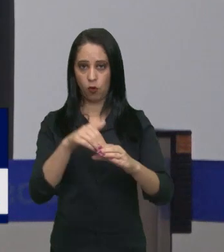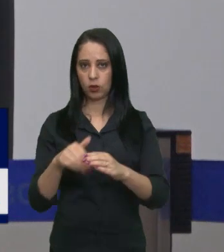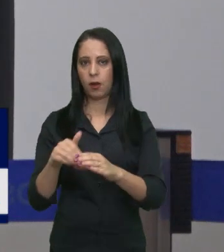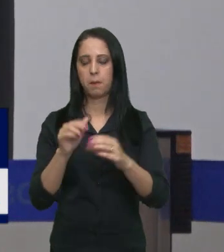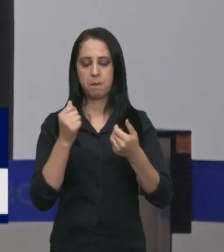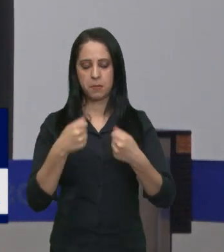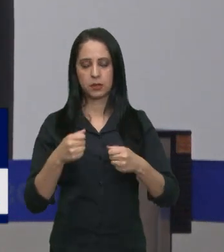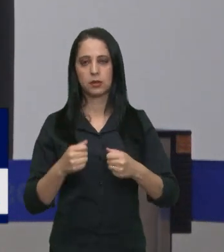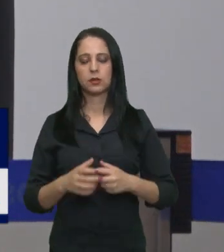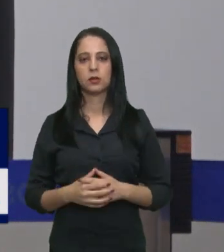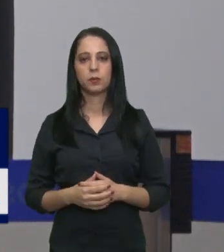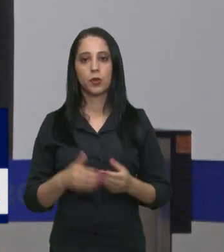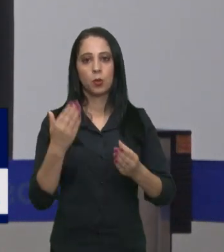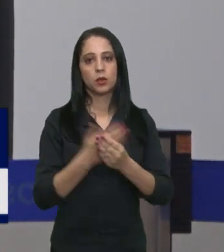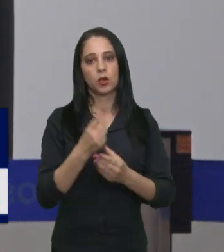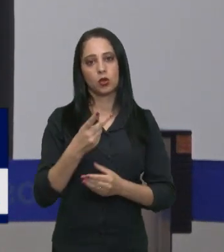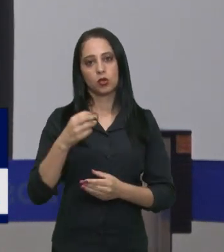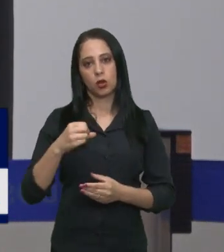Processo número